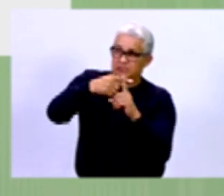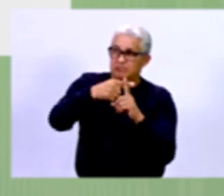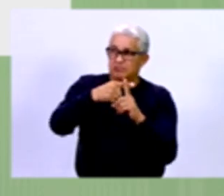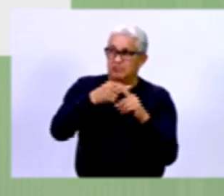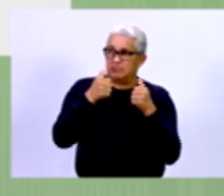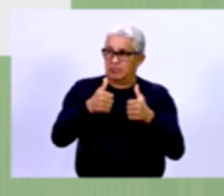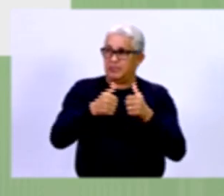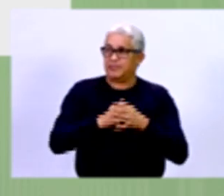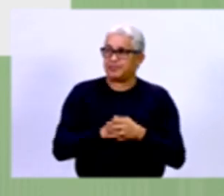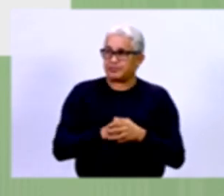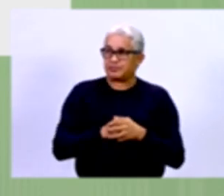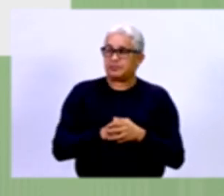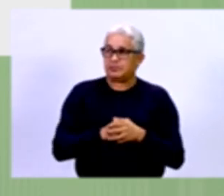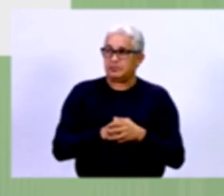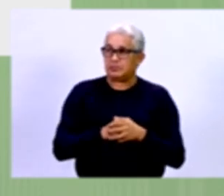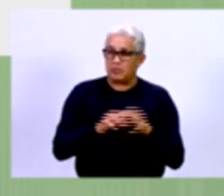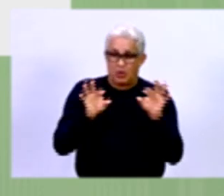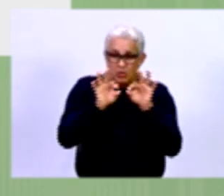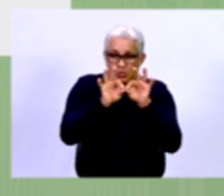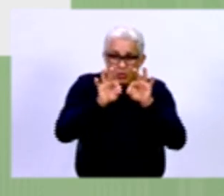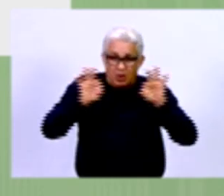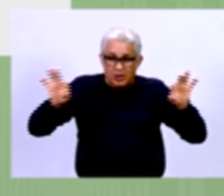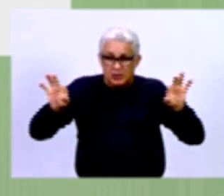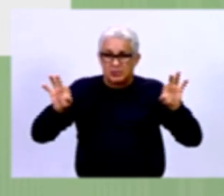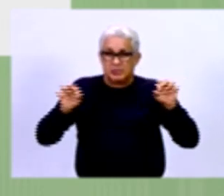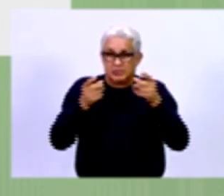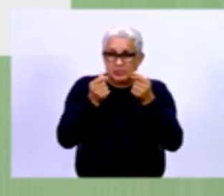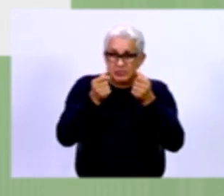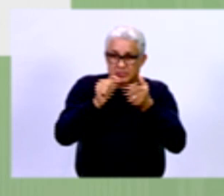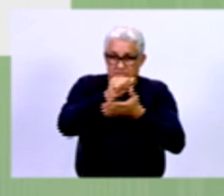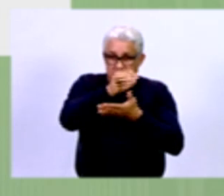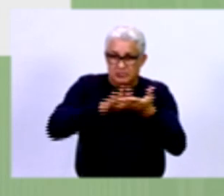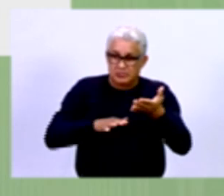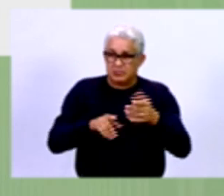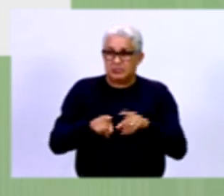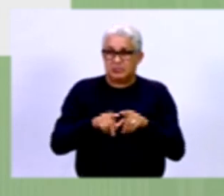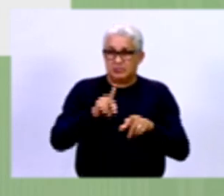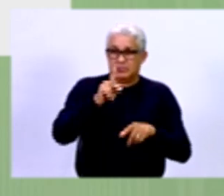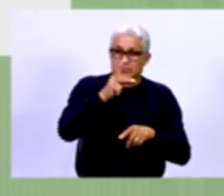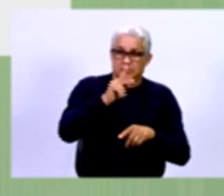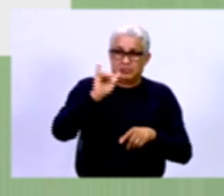Então, a mensuração das atividades econômicas, no caso o PIB,